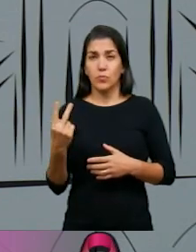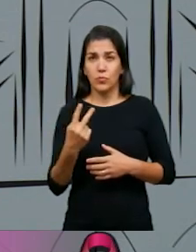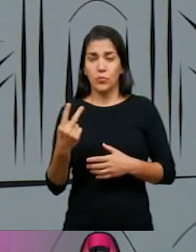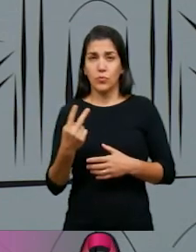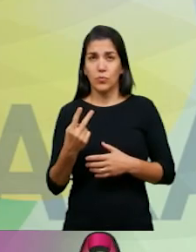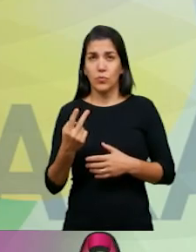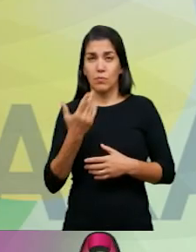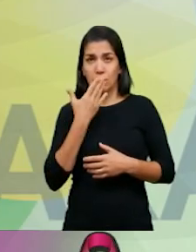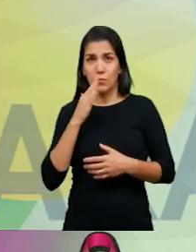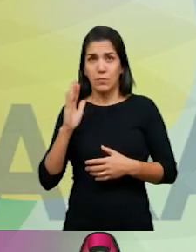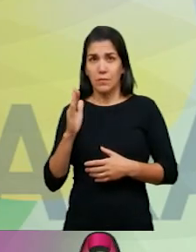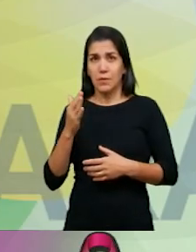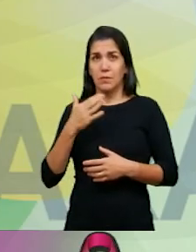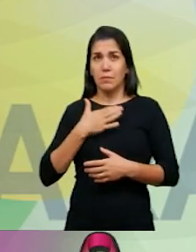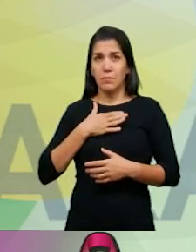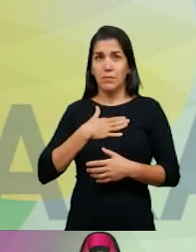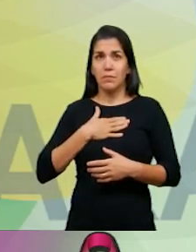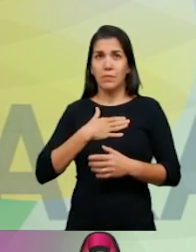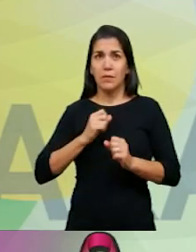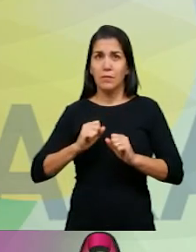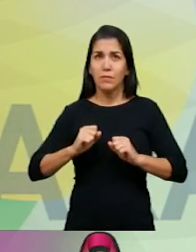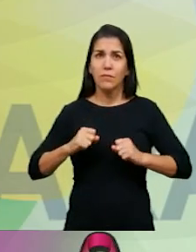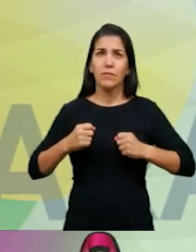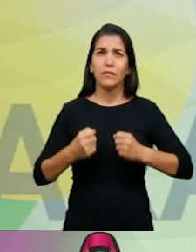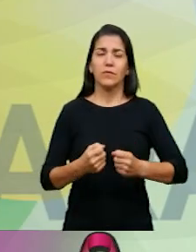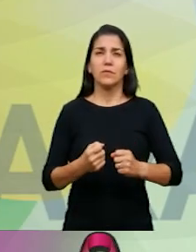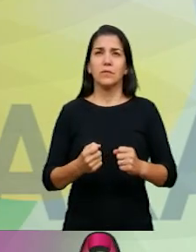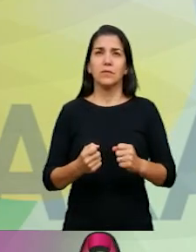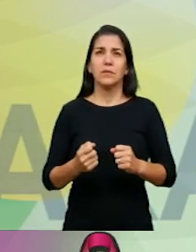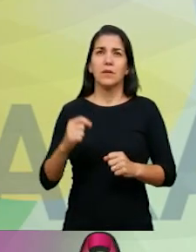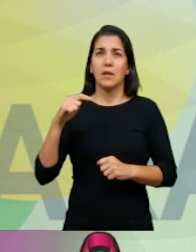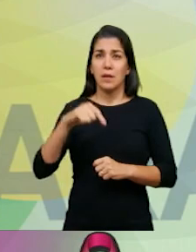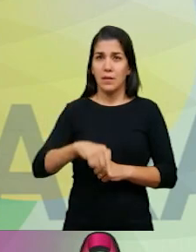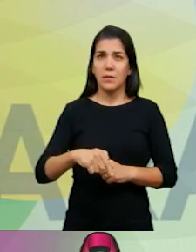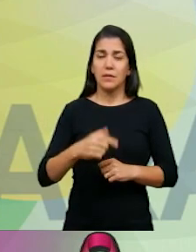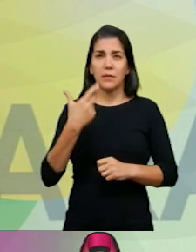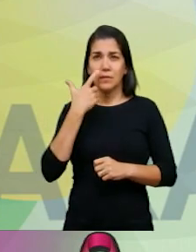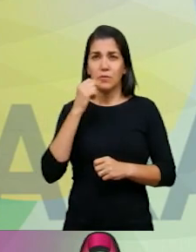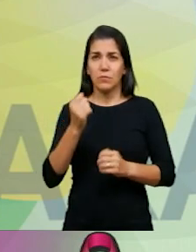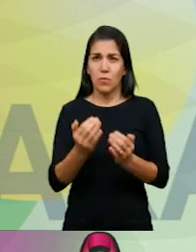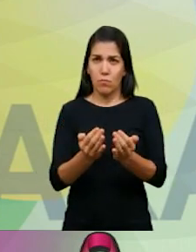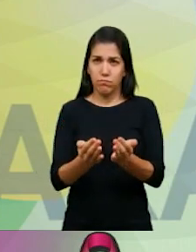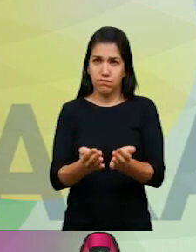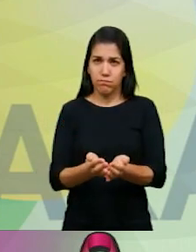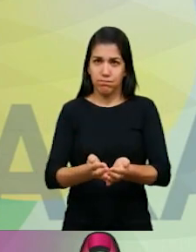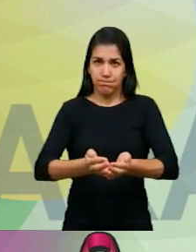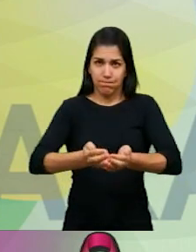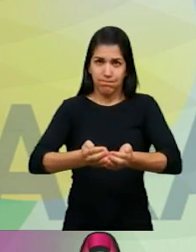poder destinar essa embarcação aqui para Araçatuba.